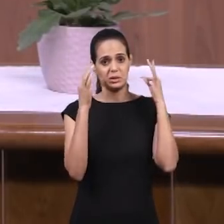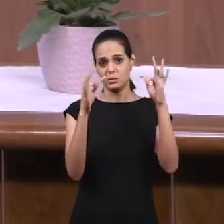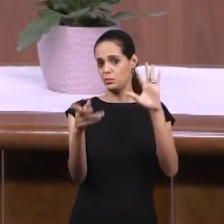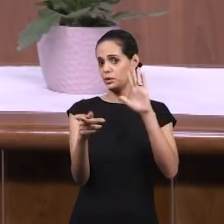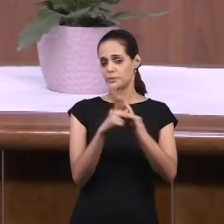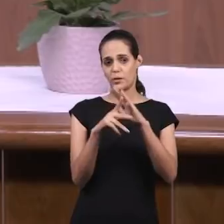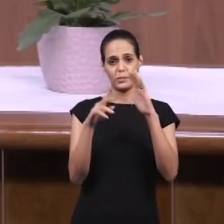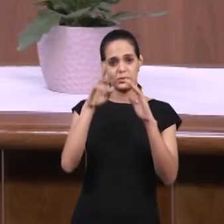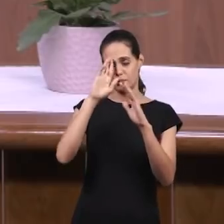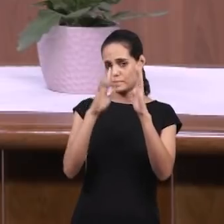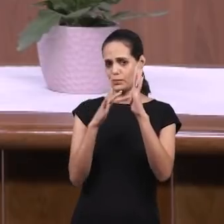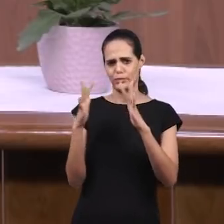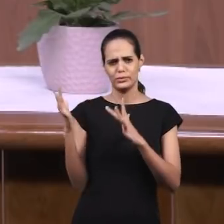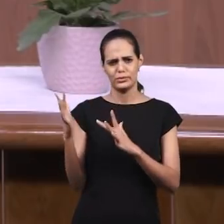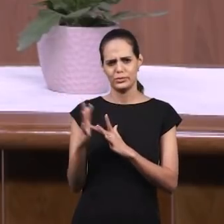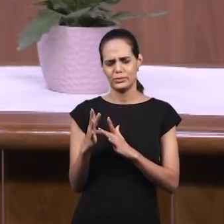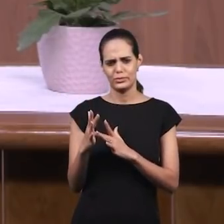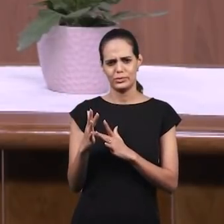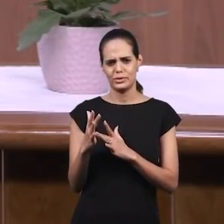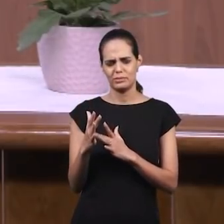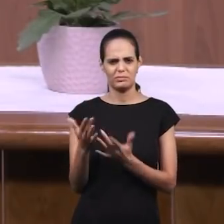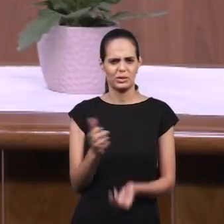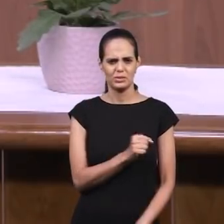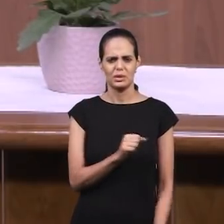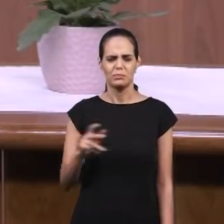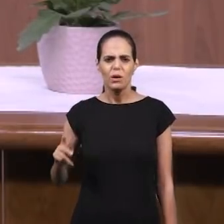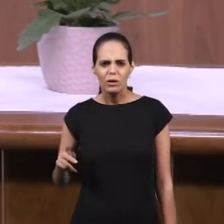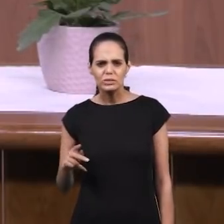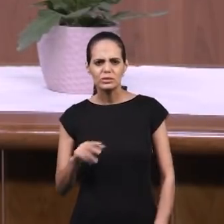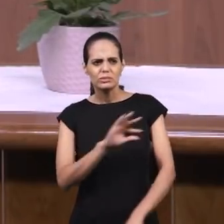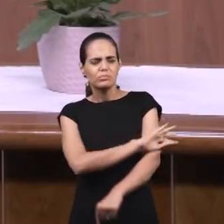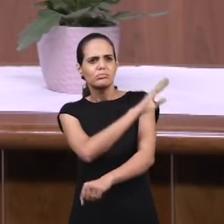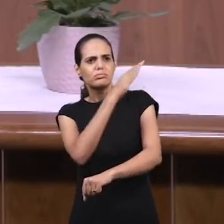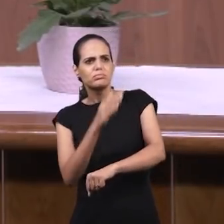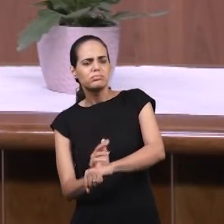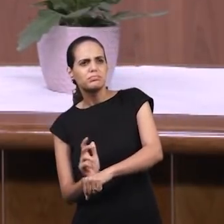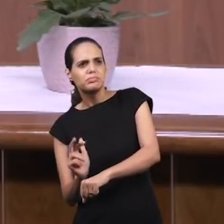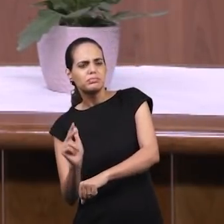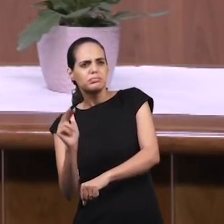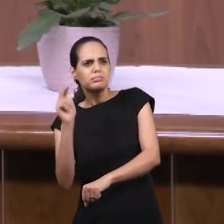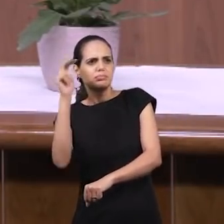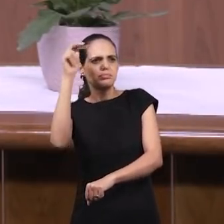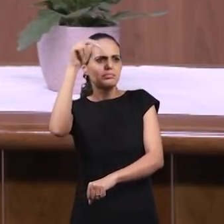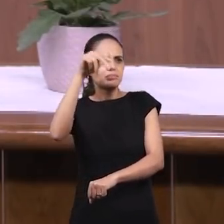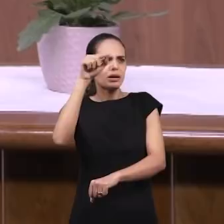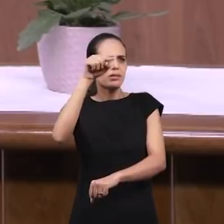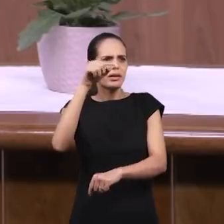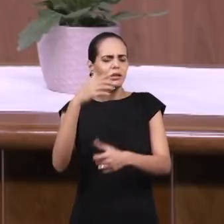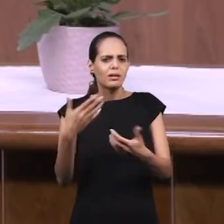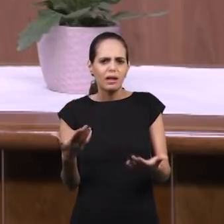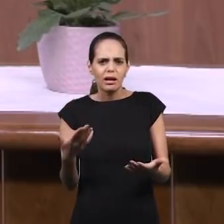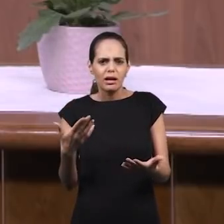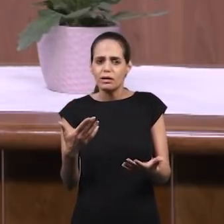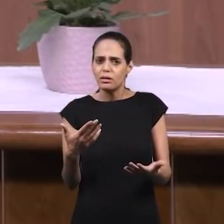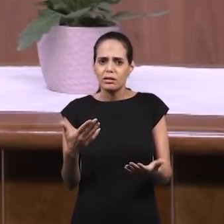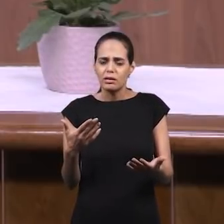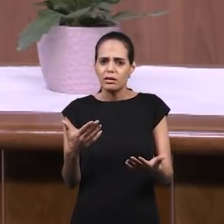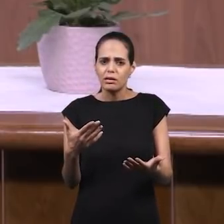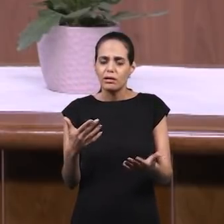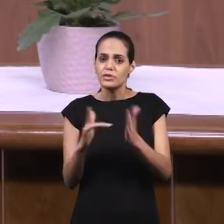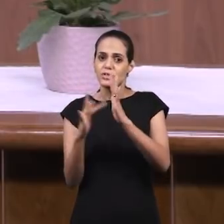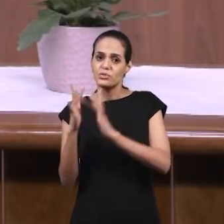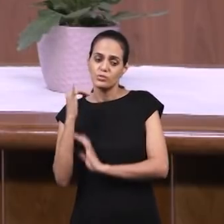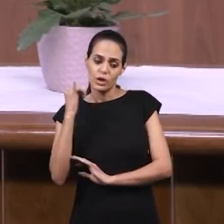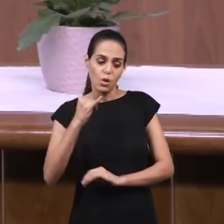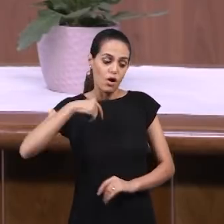sermos testemunhas do Senhor Jesus. Os apóstolos não subiram para cima de uma montanha e ficaram lá. Os discípulos não subiram, mas a palavra foi: